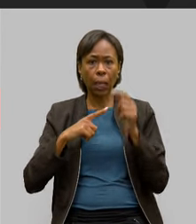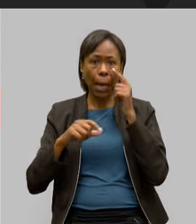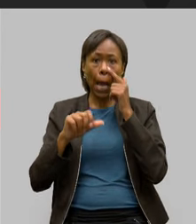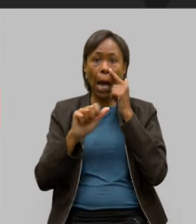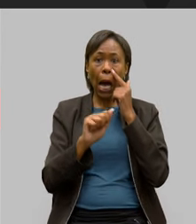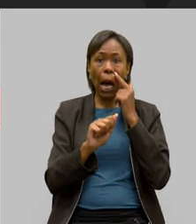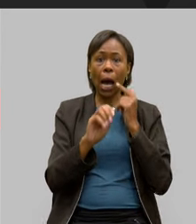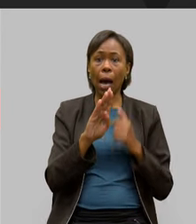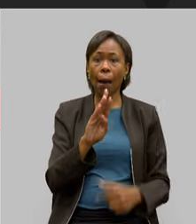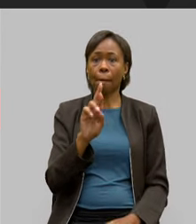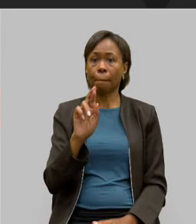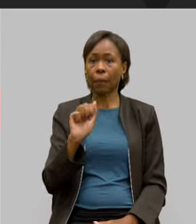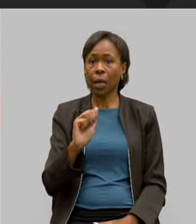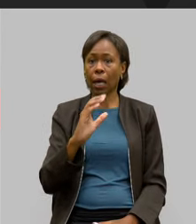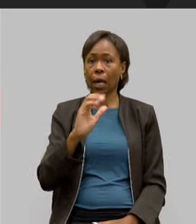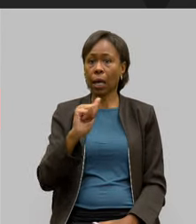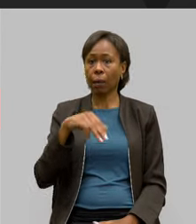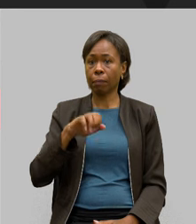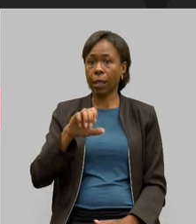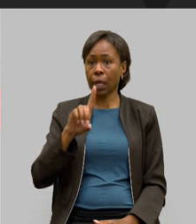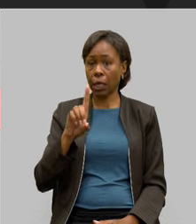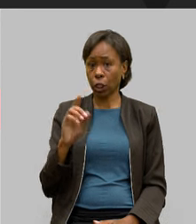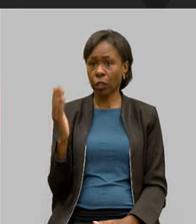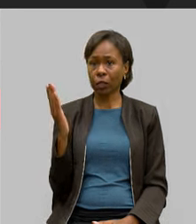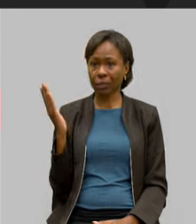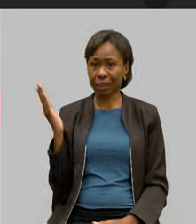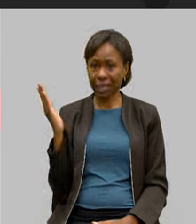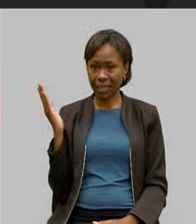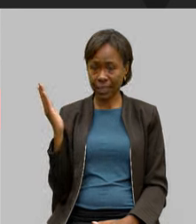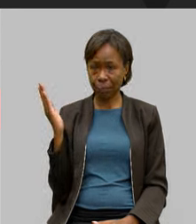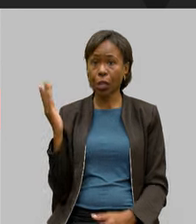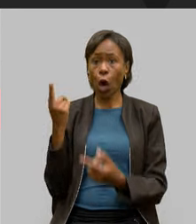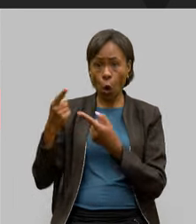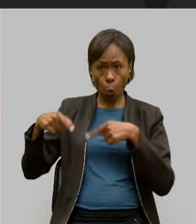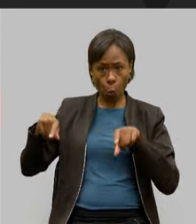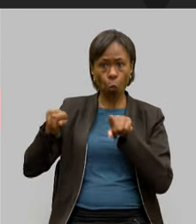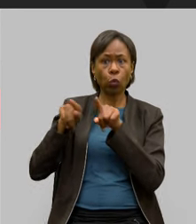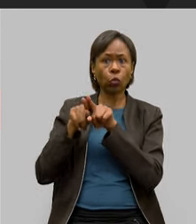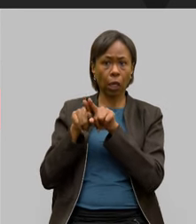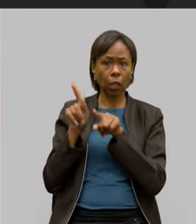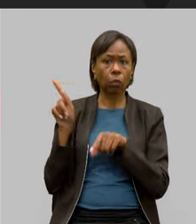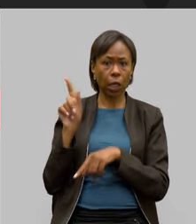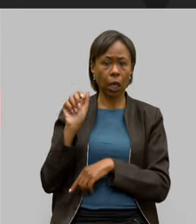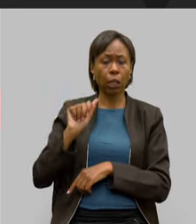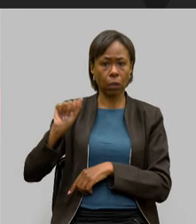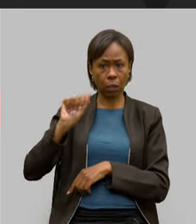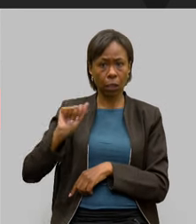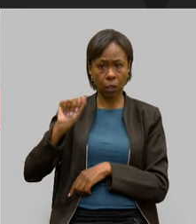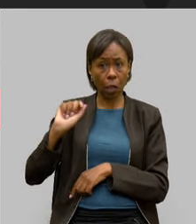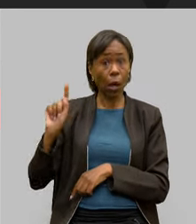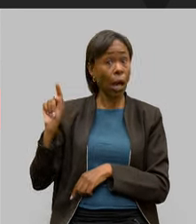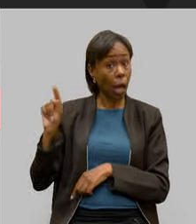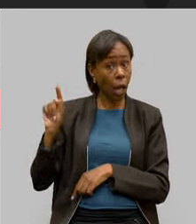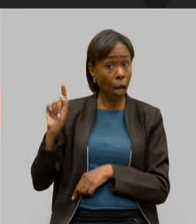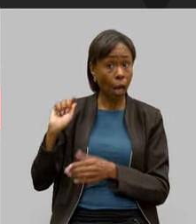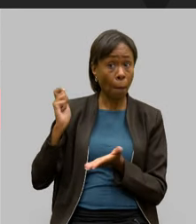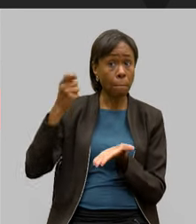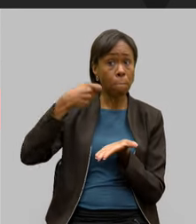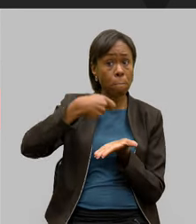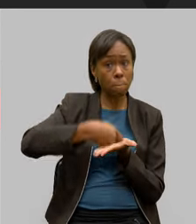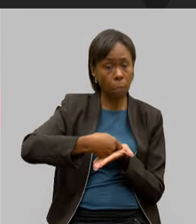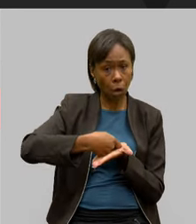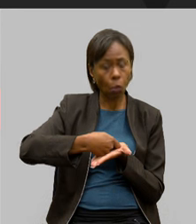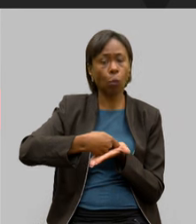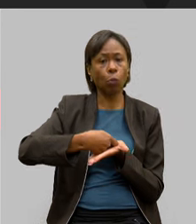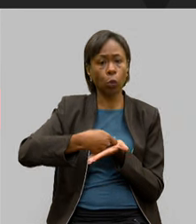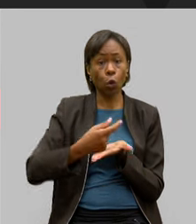tem um extrato tem um contrato de parceria com a braca média justamente ela que me pagou os aquele tão alto valor Val